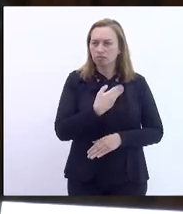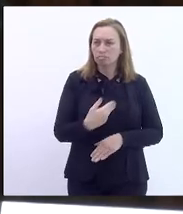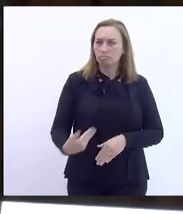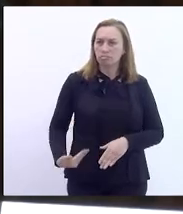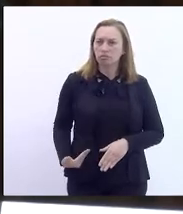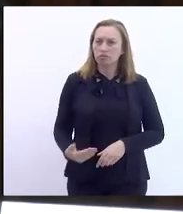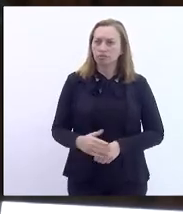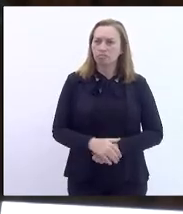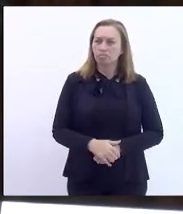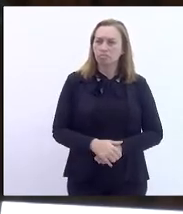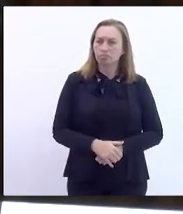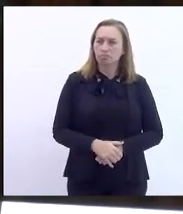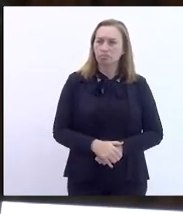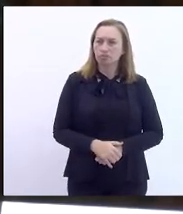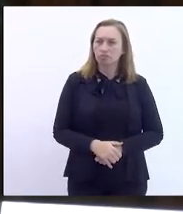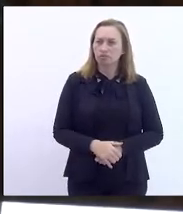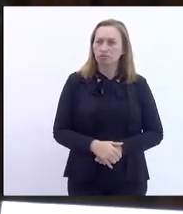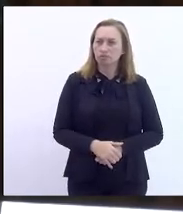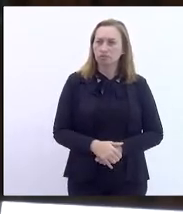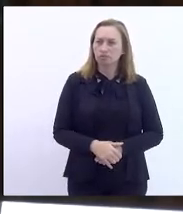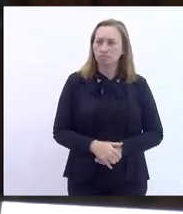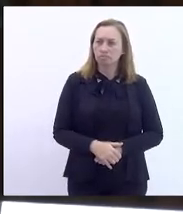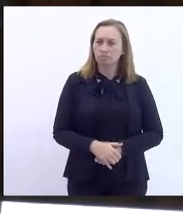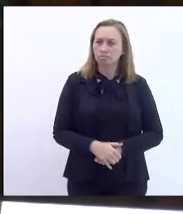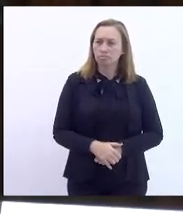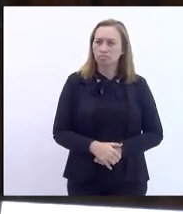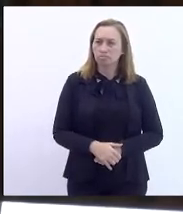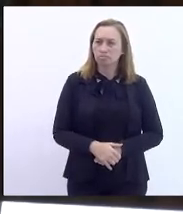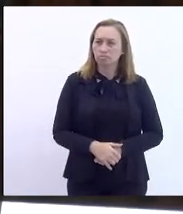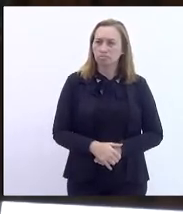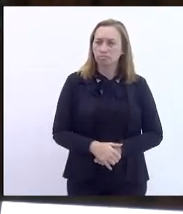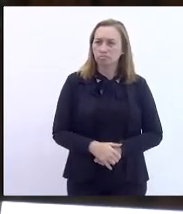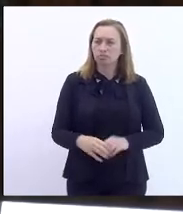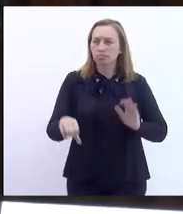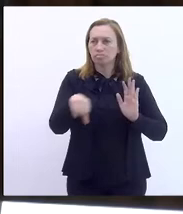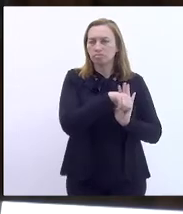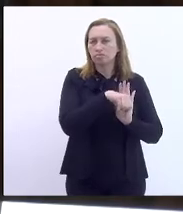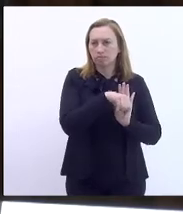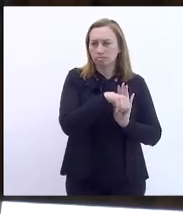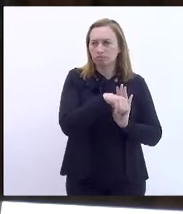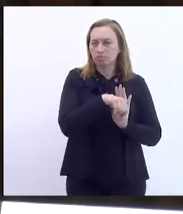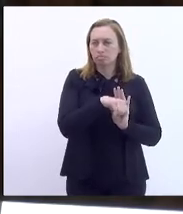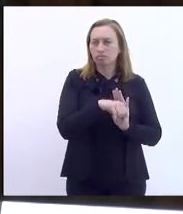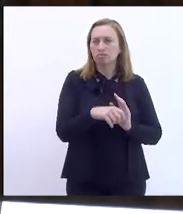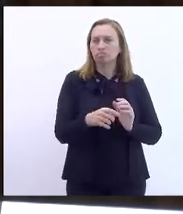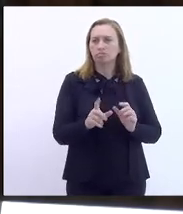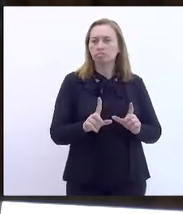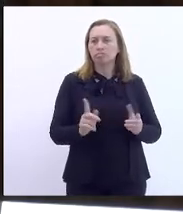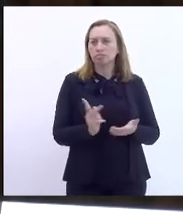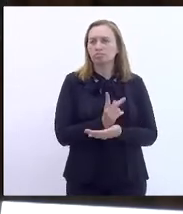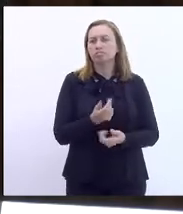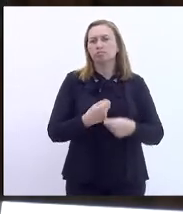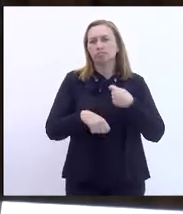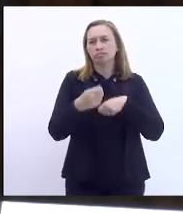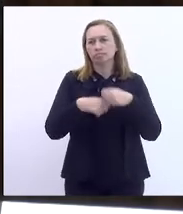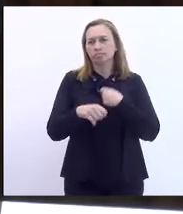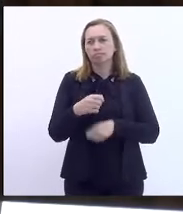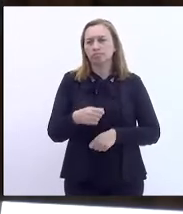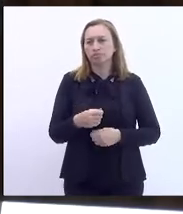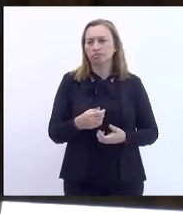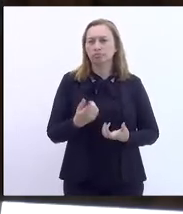Governador um exemplo de crime de improbidade administrativa se